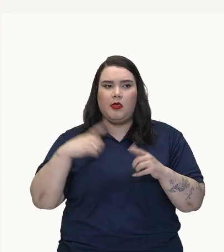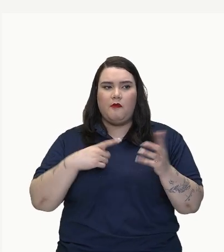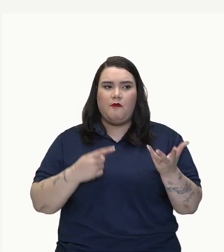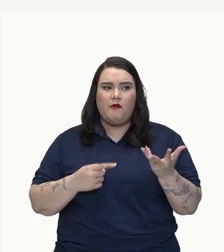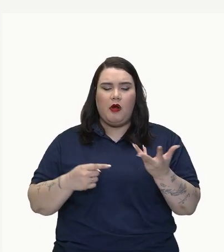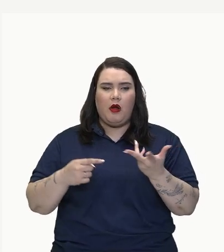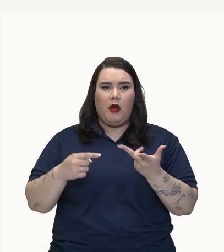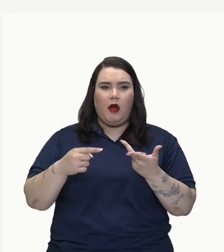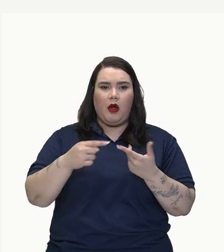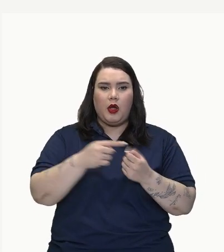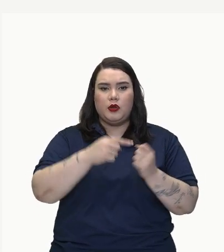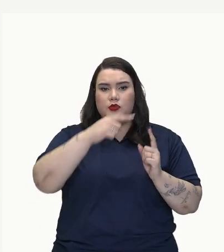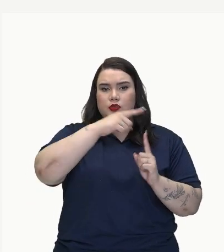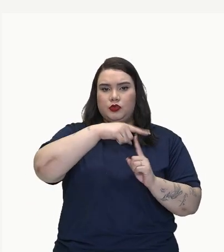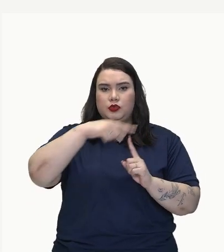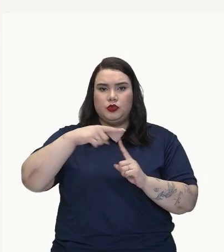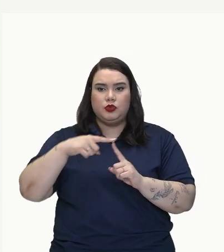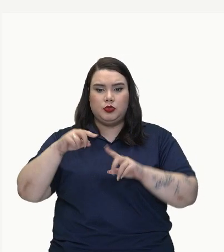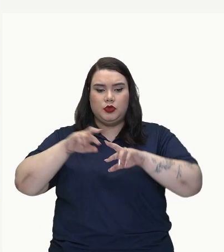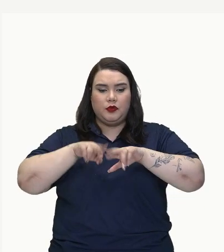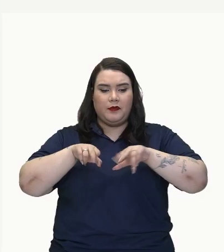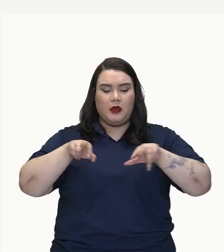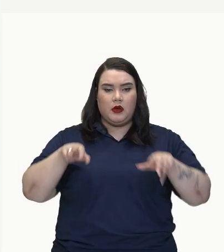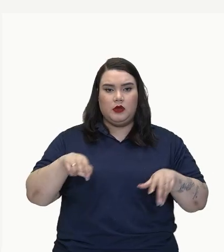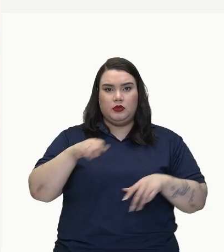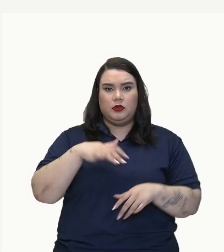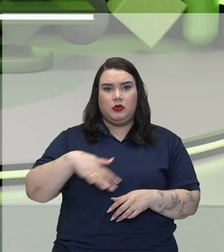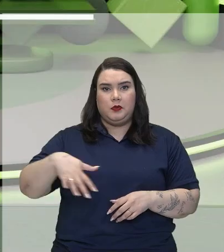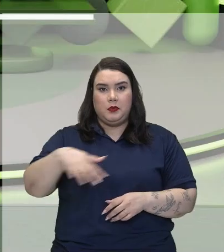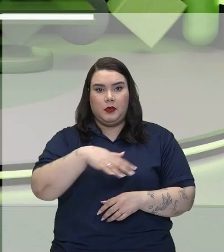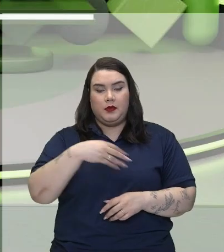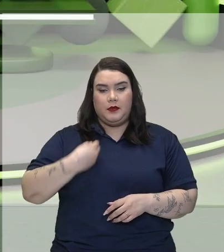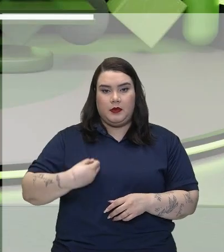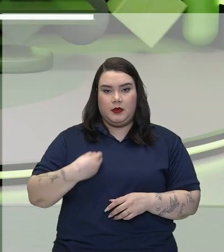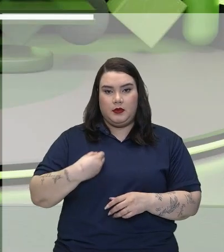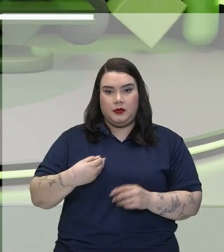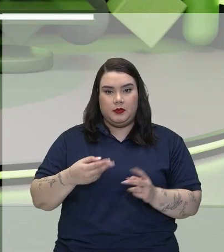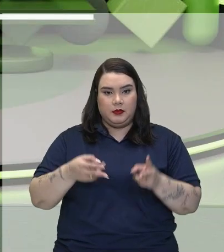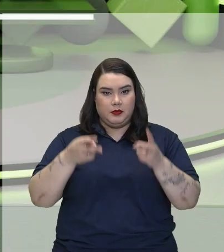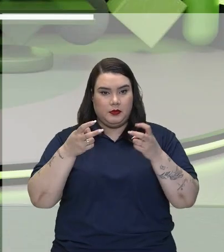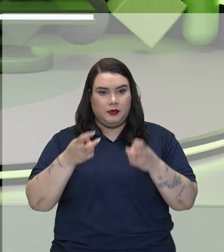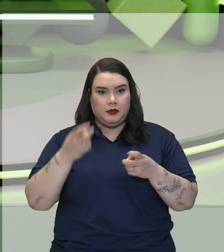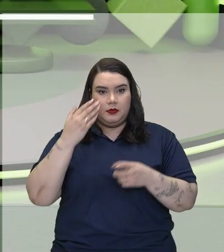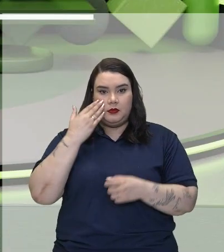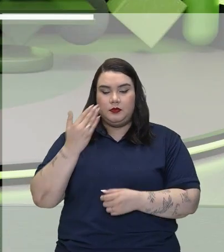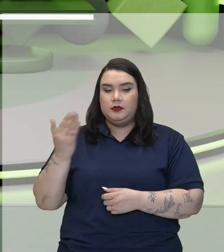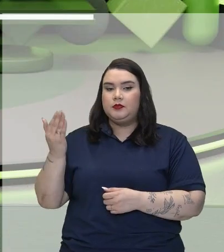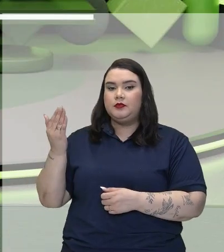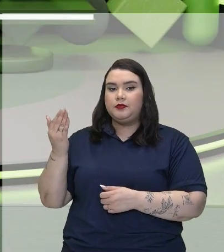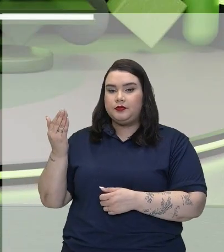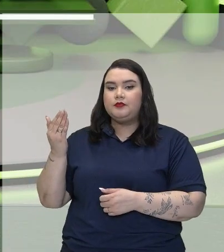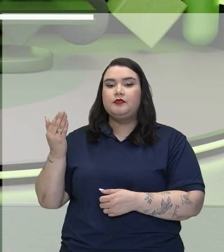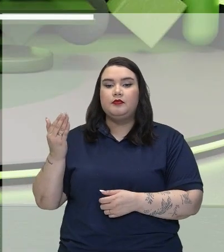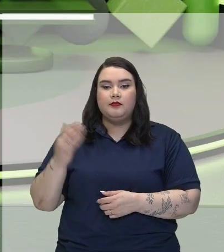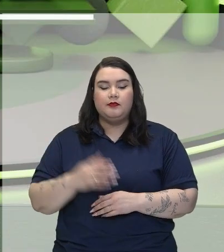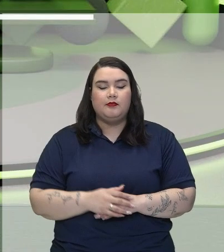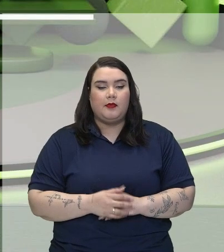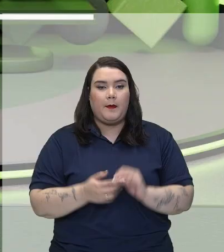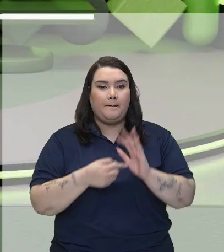espécies diferentes na Terra? Né, vamos observar aí na nossa próxima definição, né, a gente trouxe